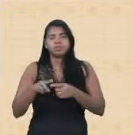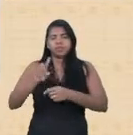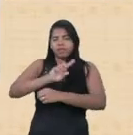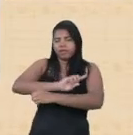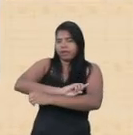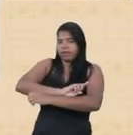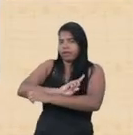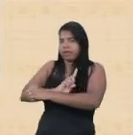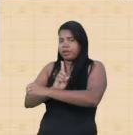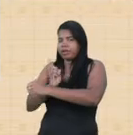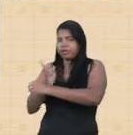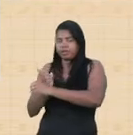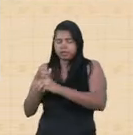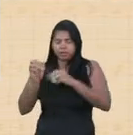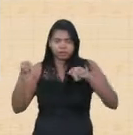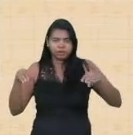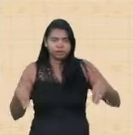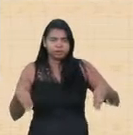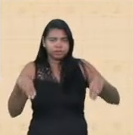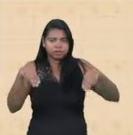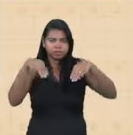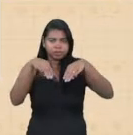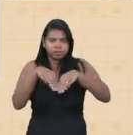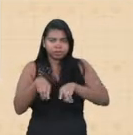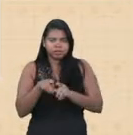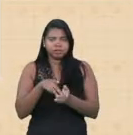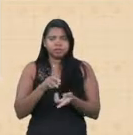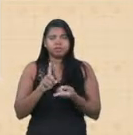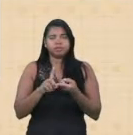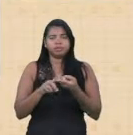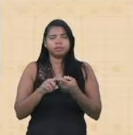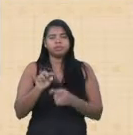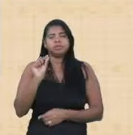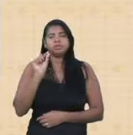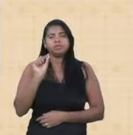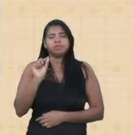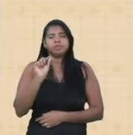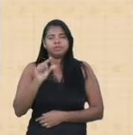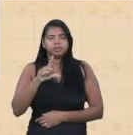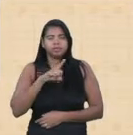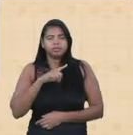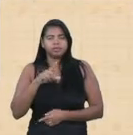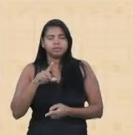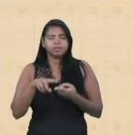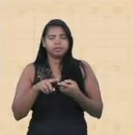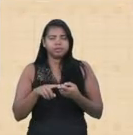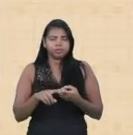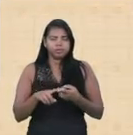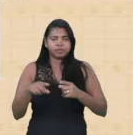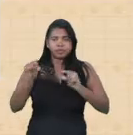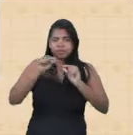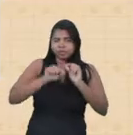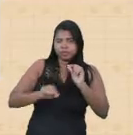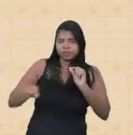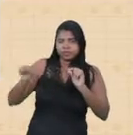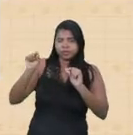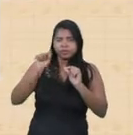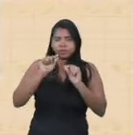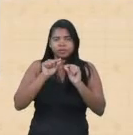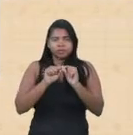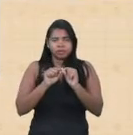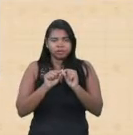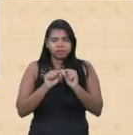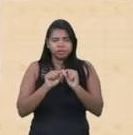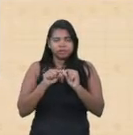campo magnético. Dessa maneira, vai fazer com que haja uma trajetória circular. E se há uma trajetória circular,